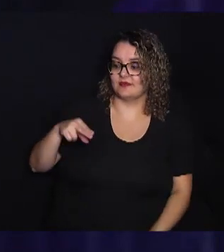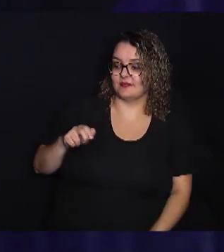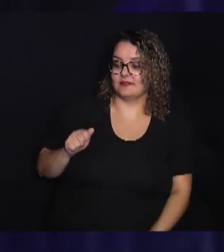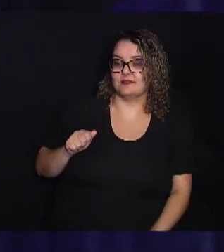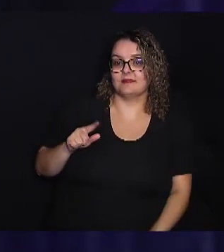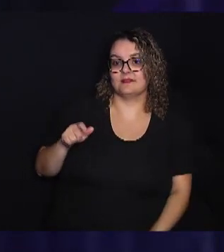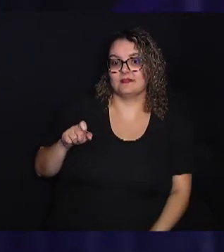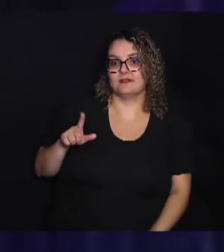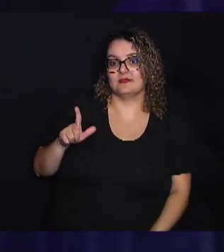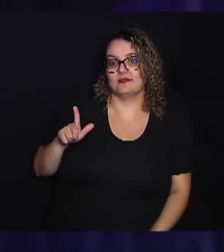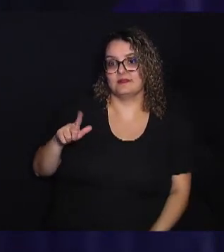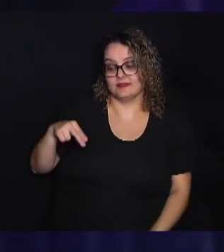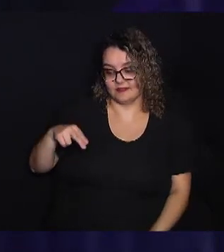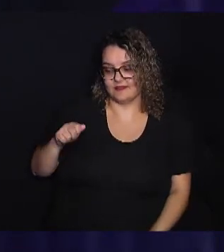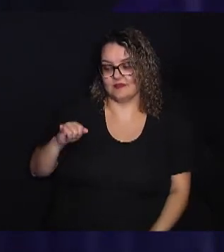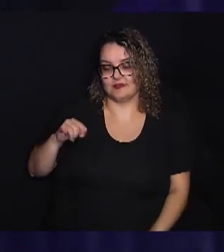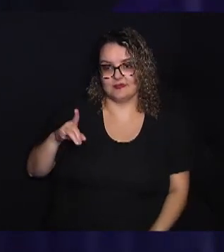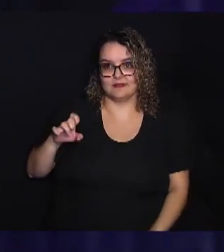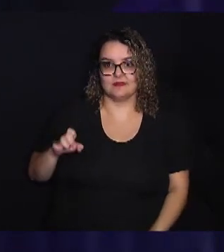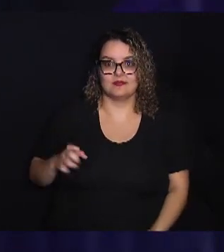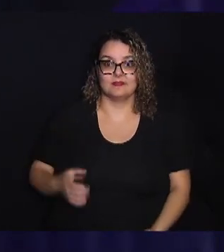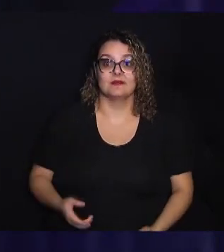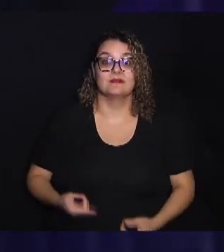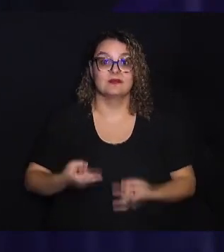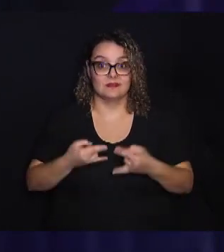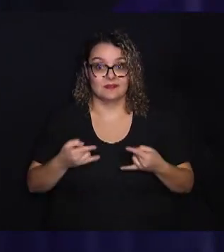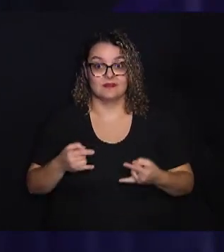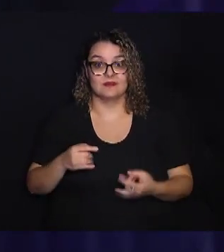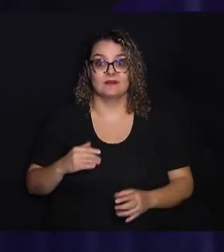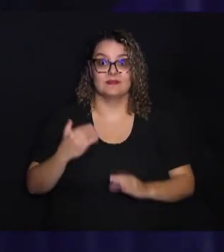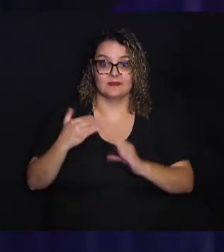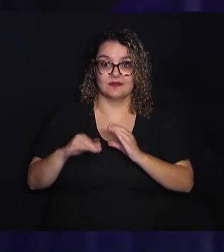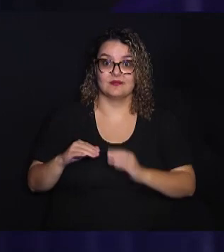E os ingressos, você pode garantir o seu pelo e-mail